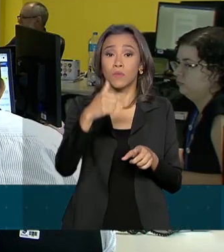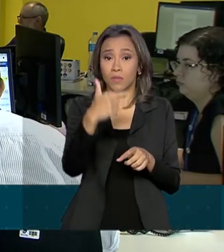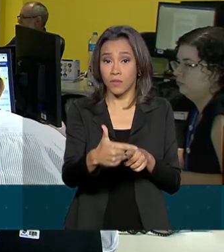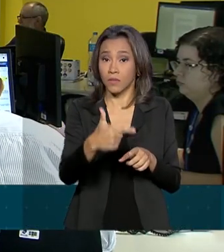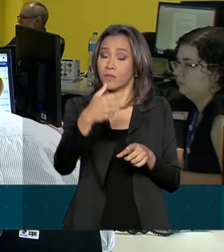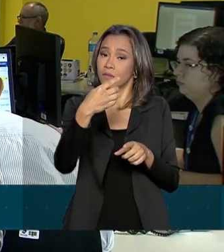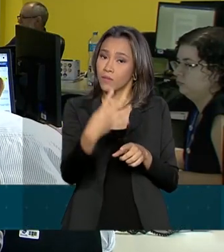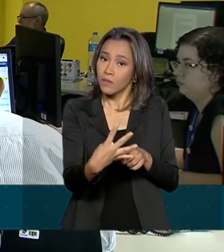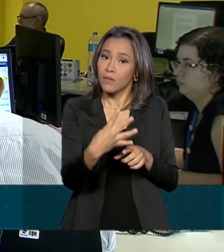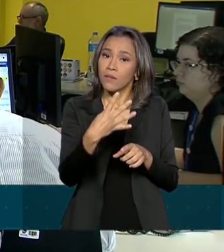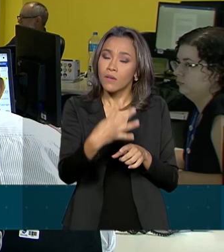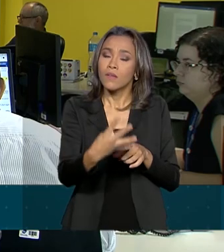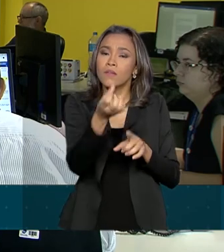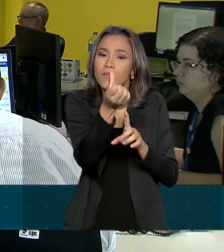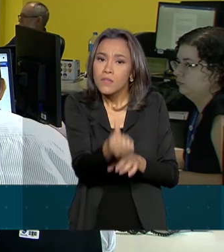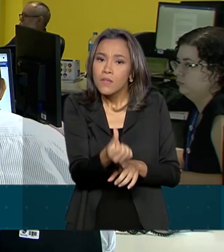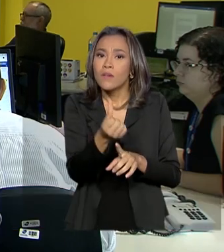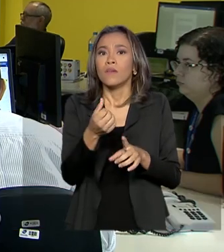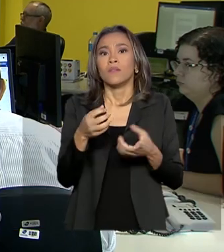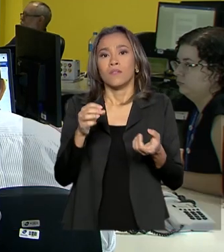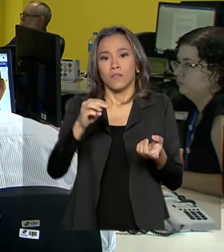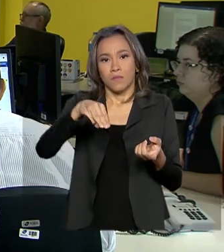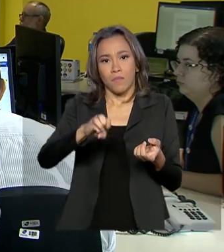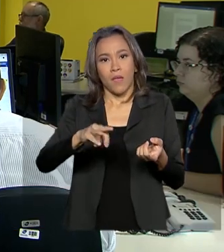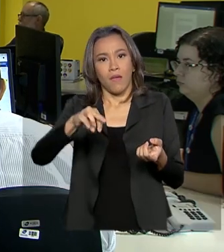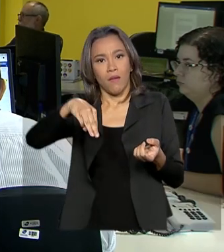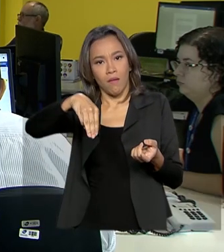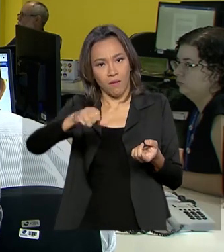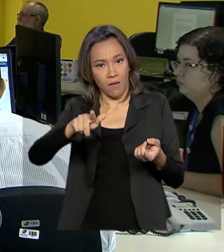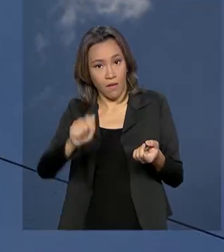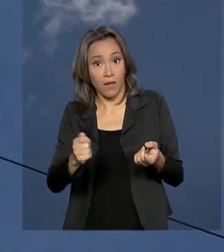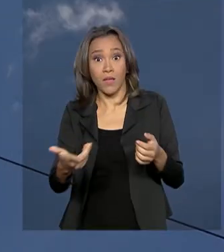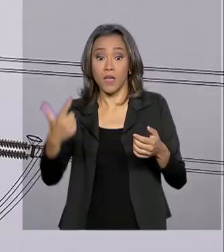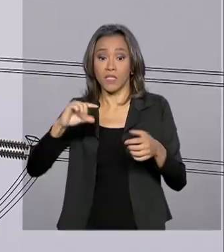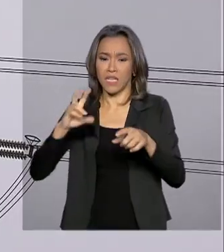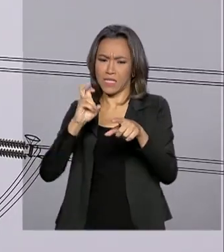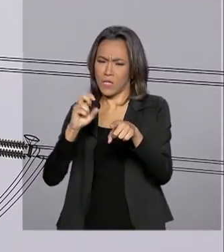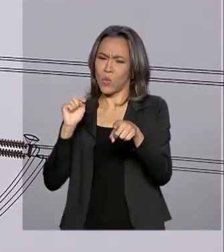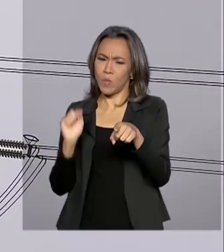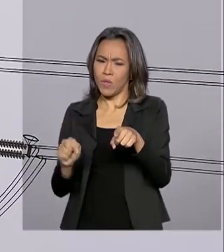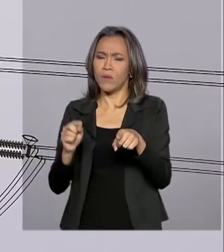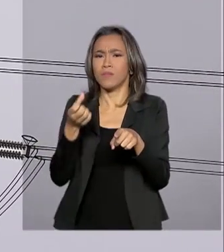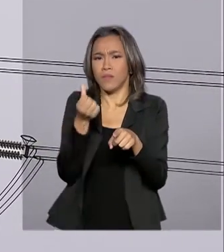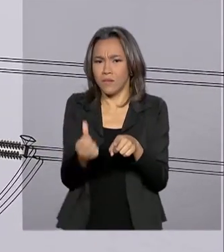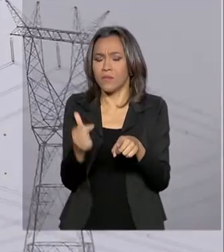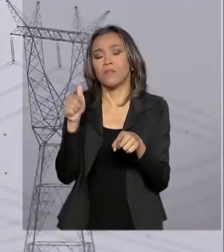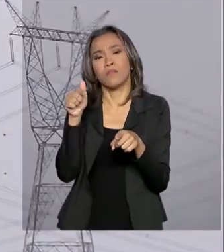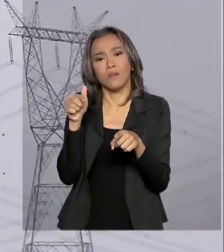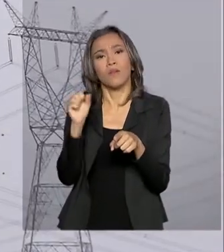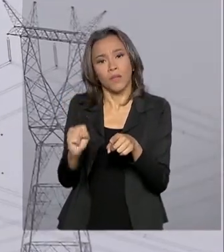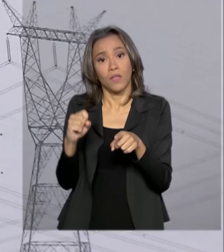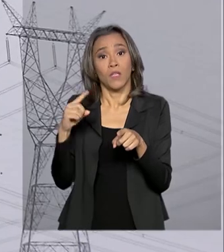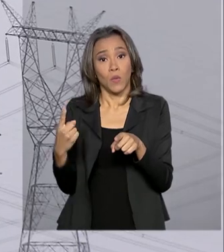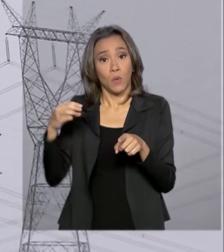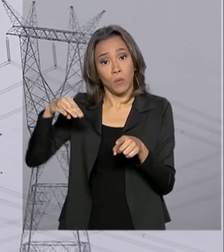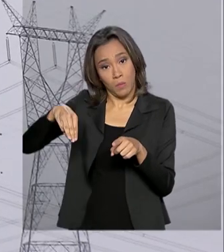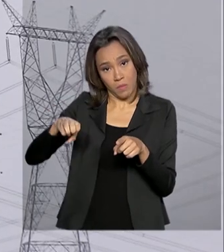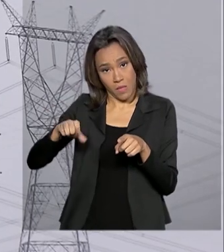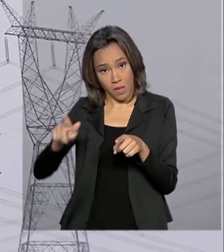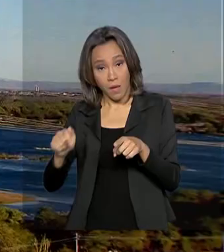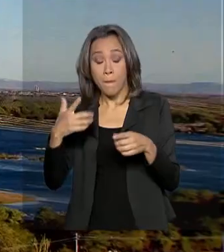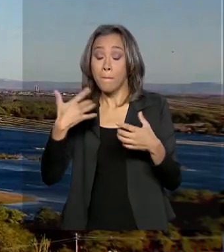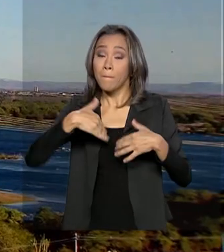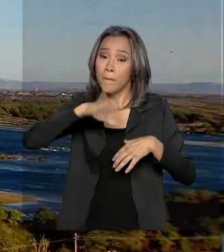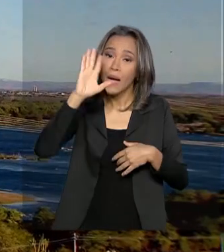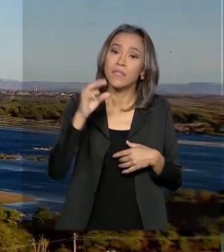capacidade energética instalada e superou a meta, que era de 5.781 megawatts. Mais de